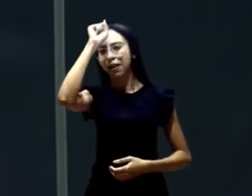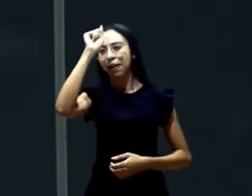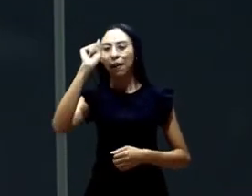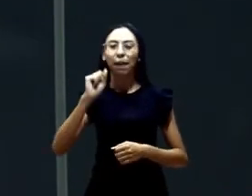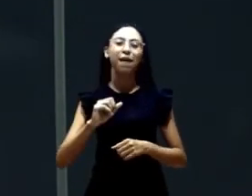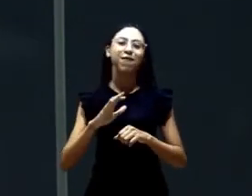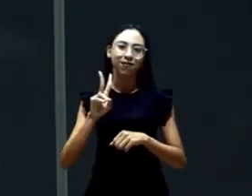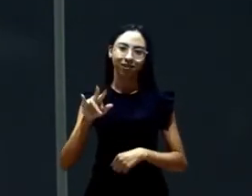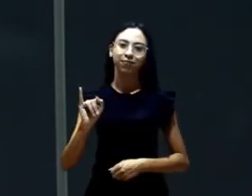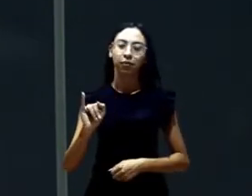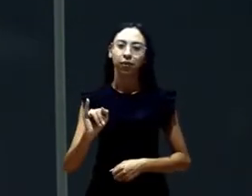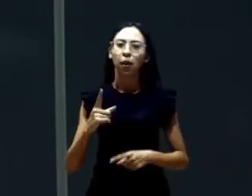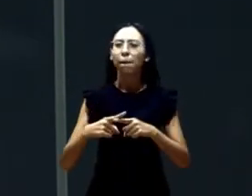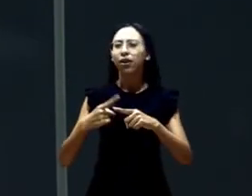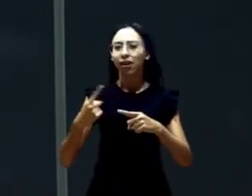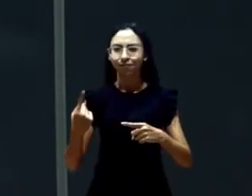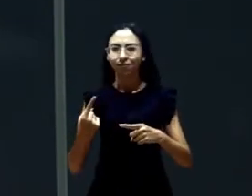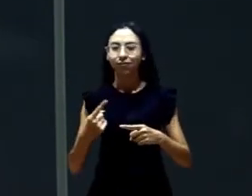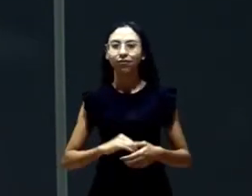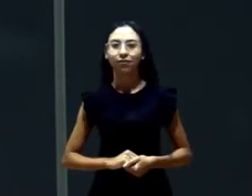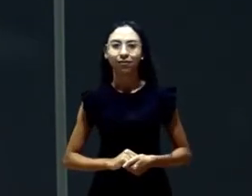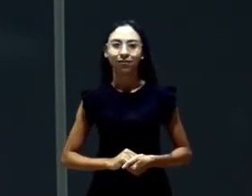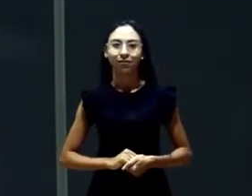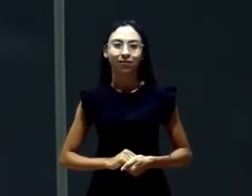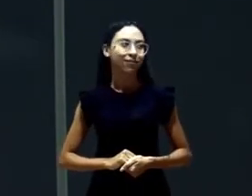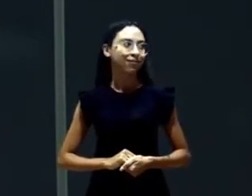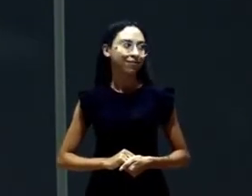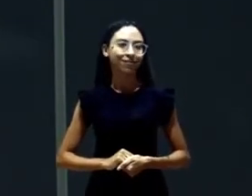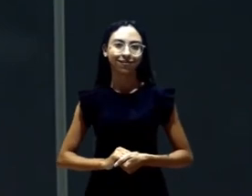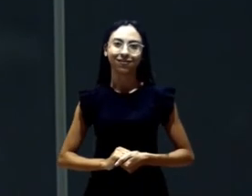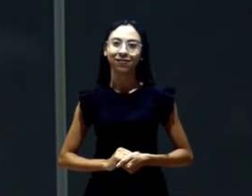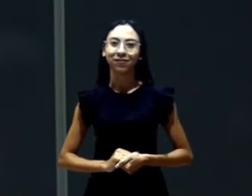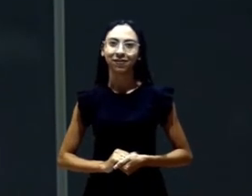Sabe por quê? Porque nós estamos